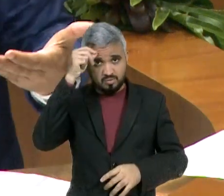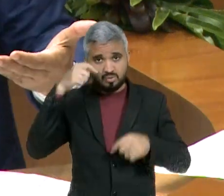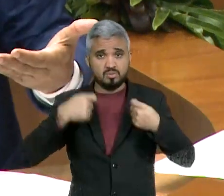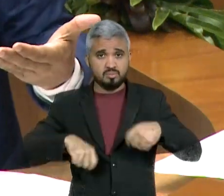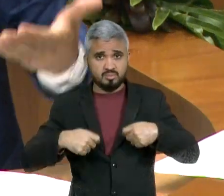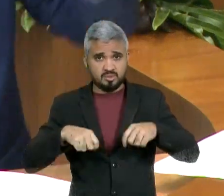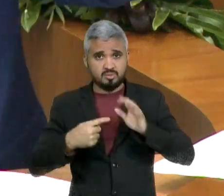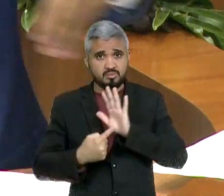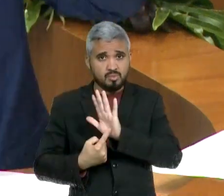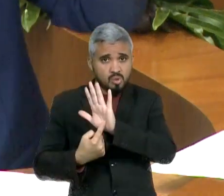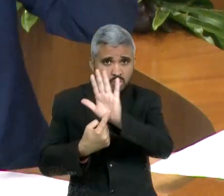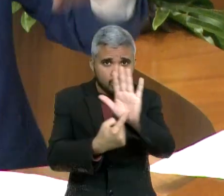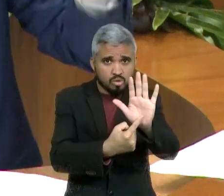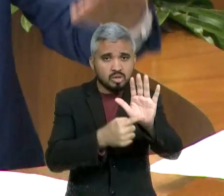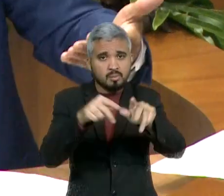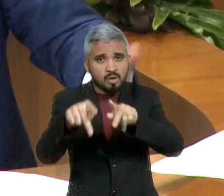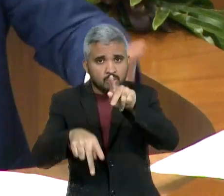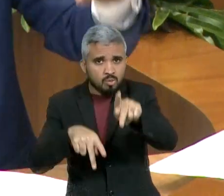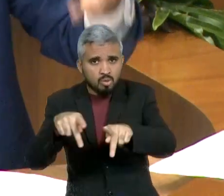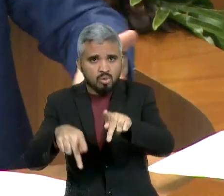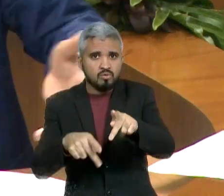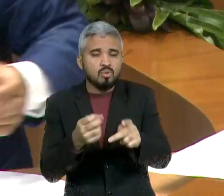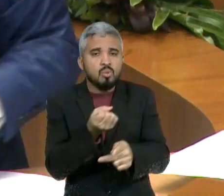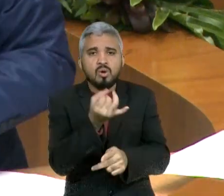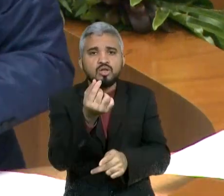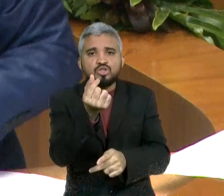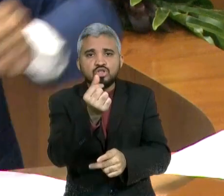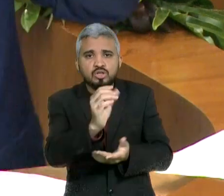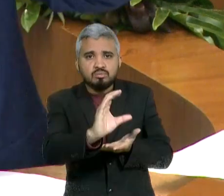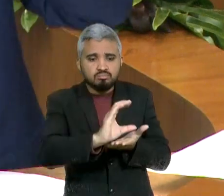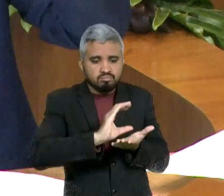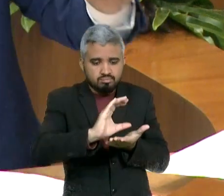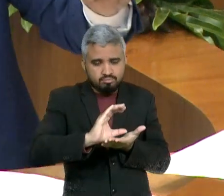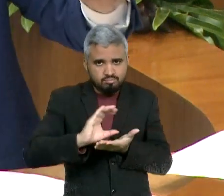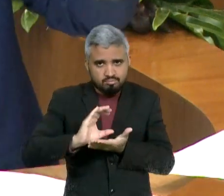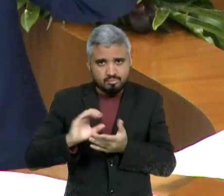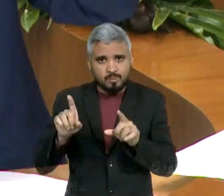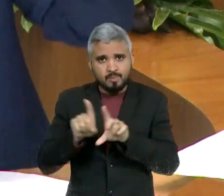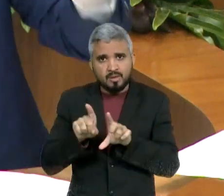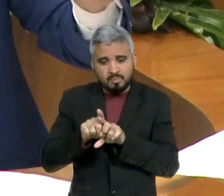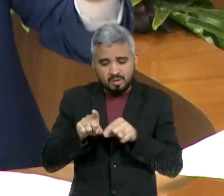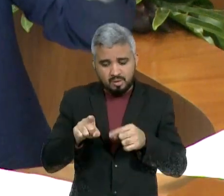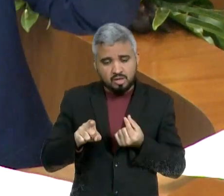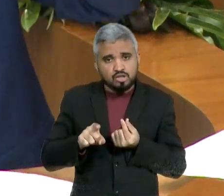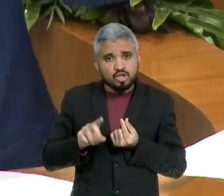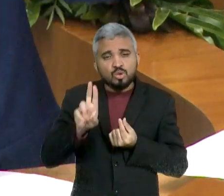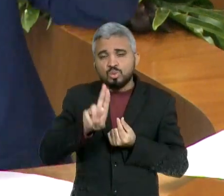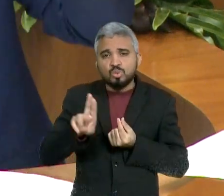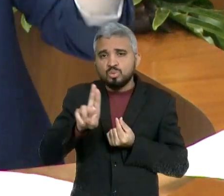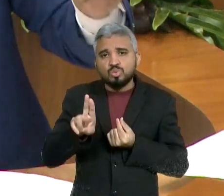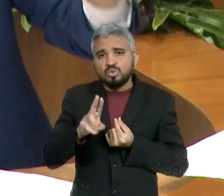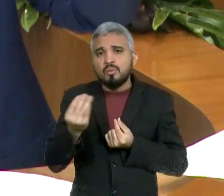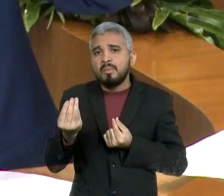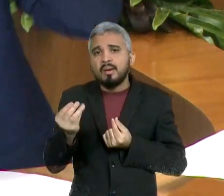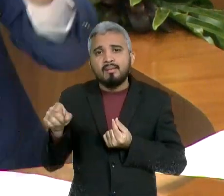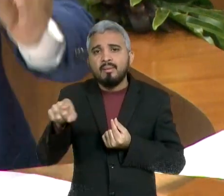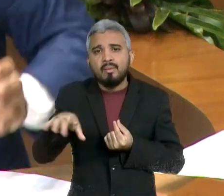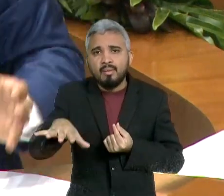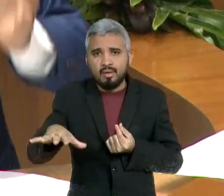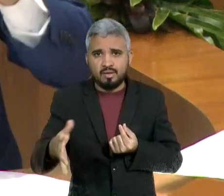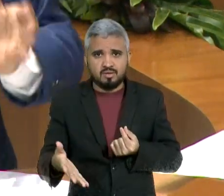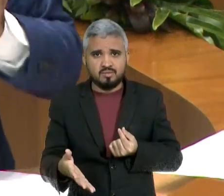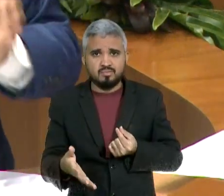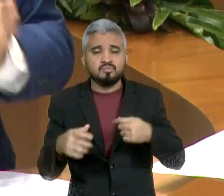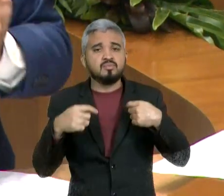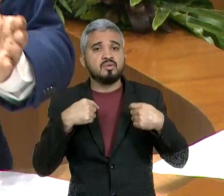com voucher e como foi feita a aplicação nos últimos 3 anos. Cópia de todos os contratos, todos os pagamentos de